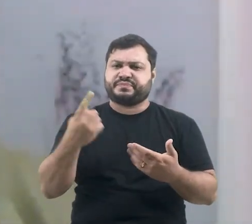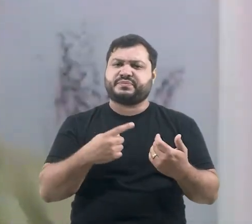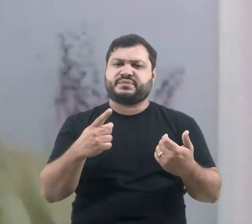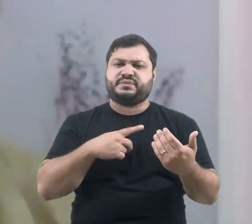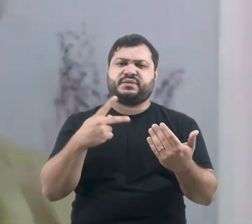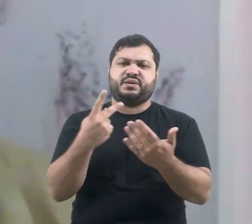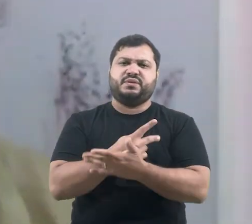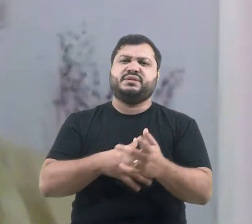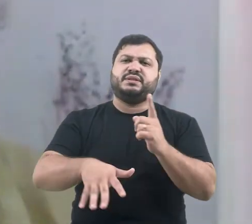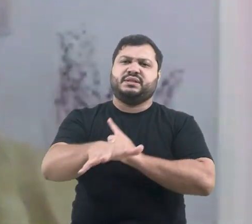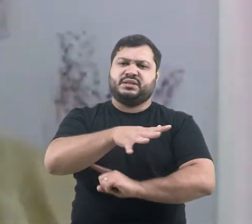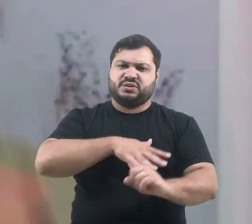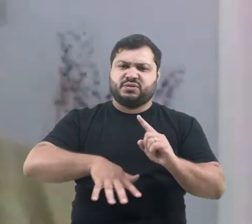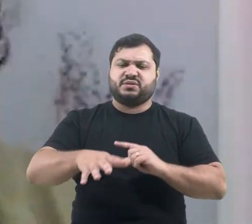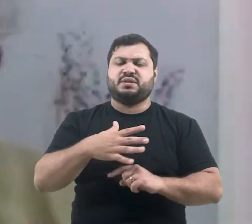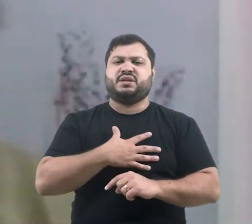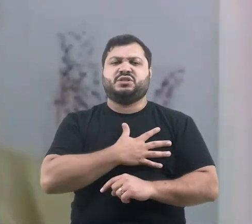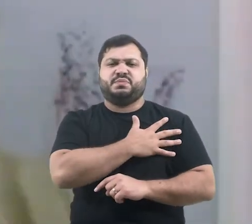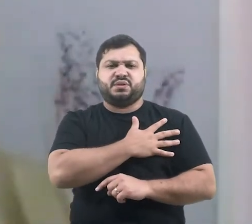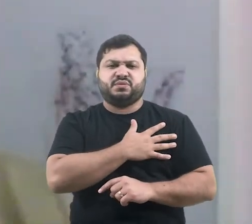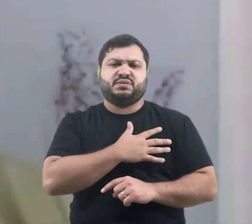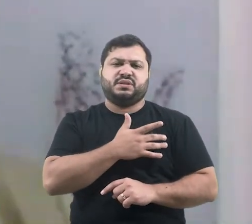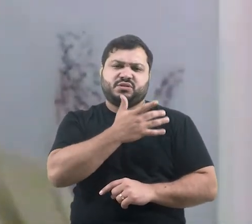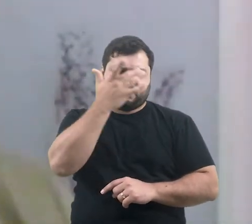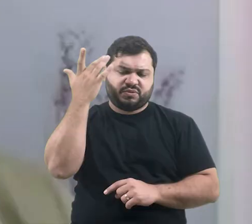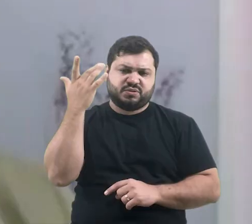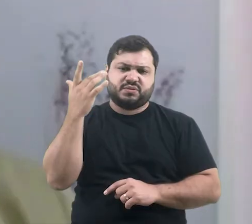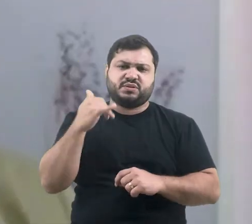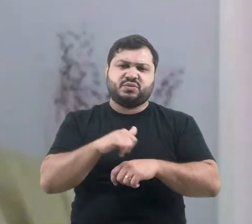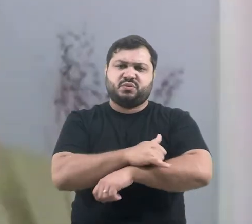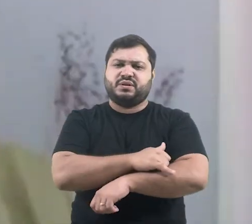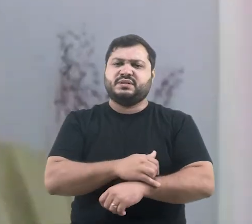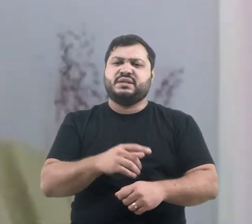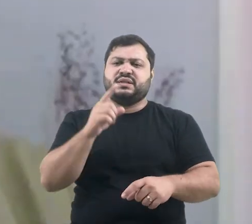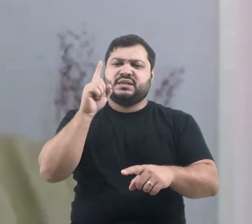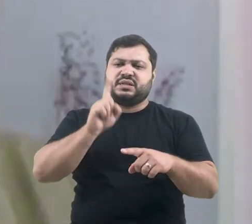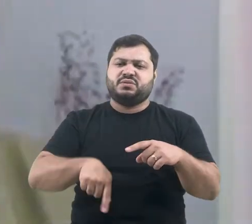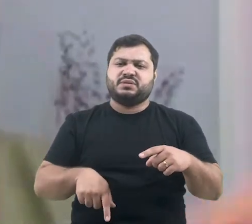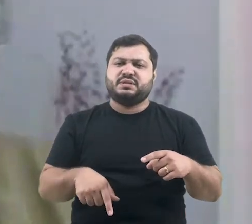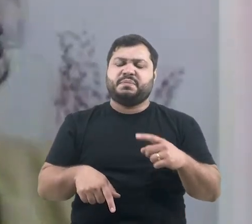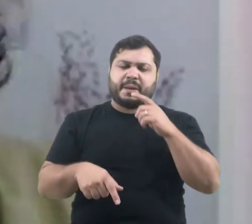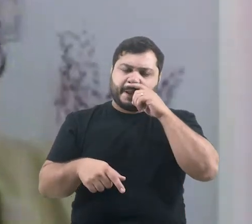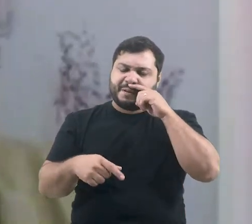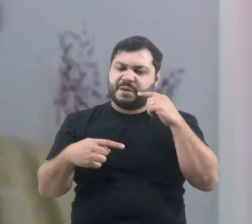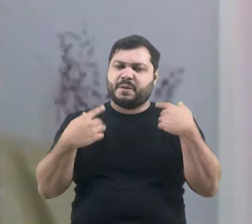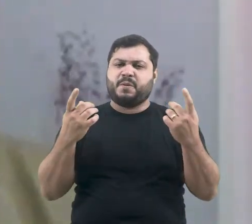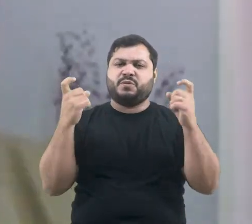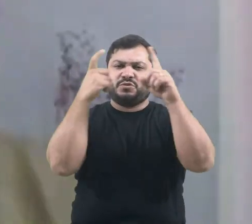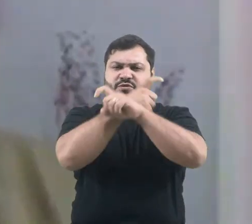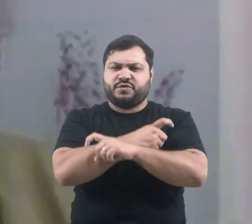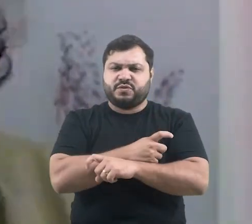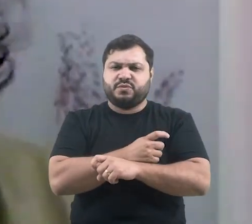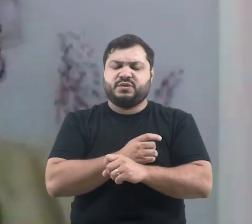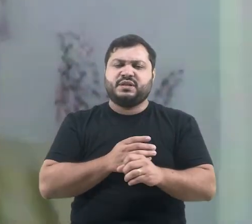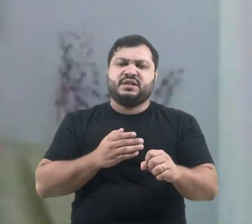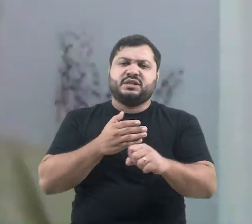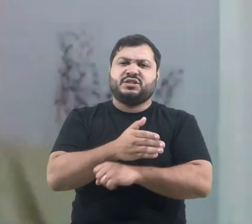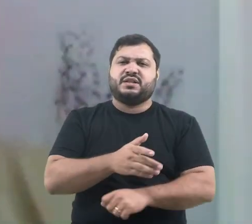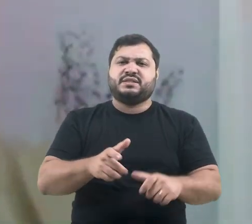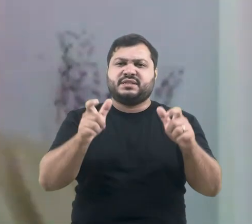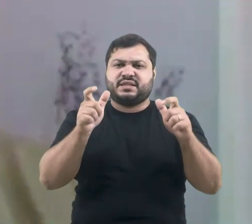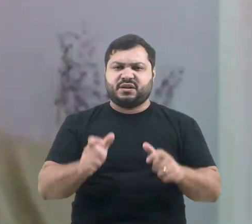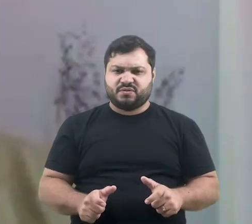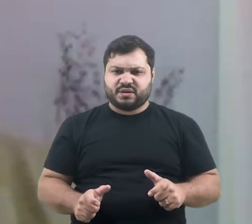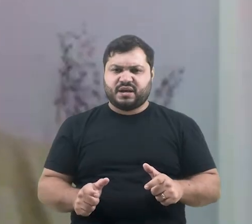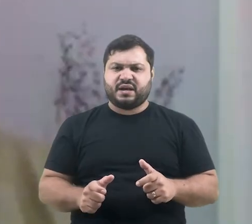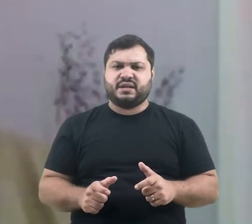Então, a gente tem consequências sociais do preconceito contra pessoas gordas que nos impede ou nos dificulta de